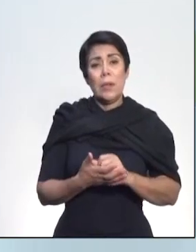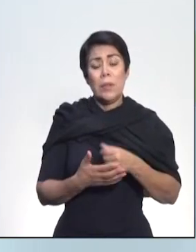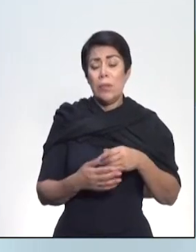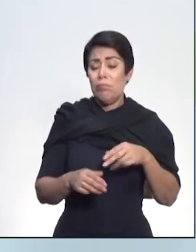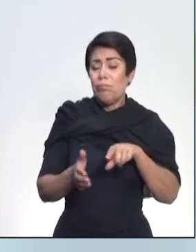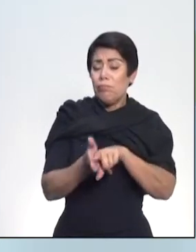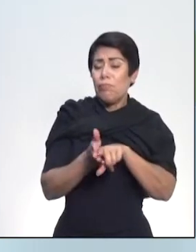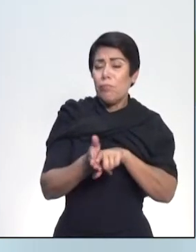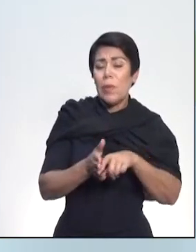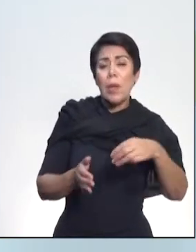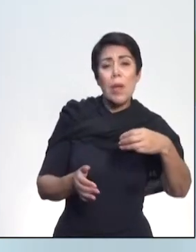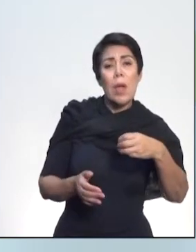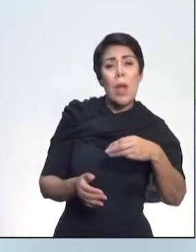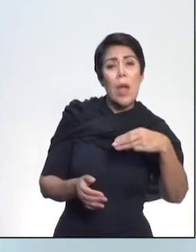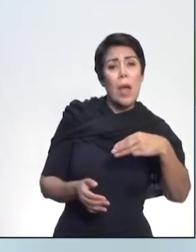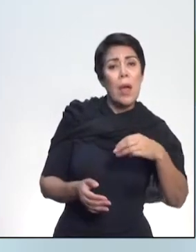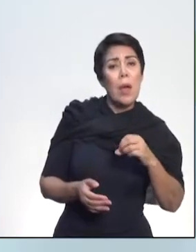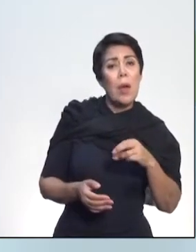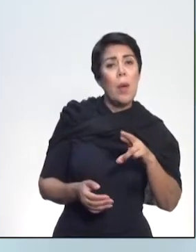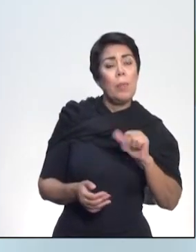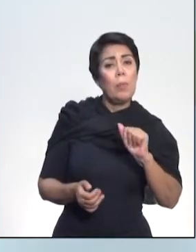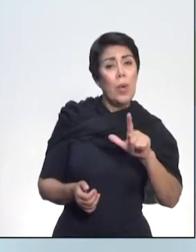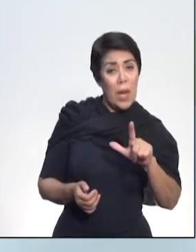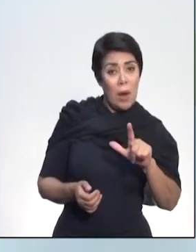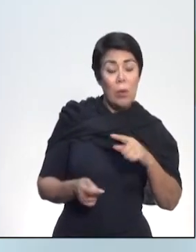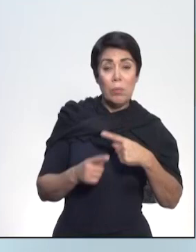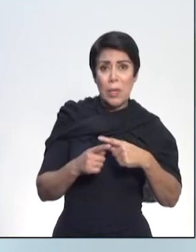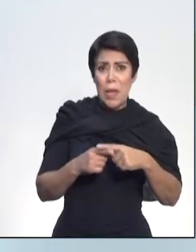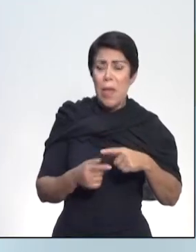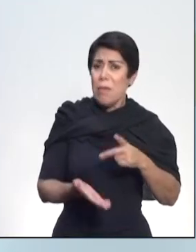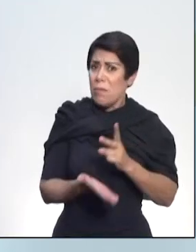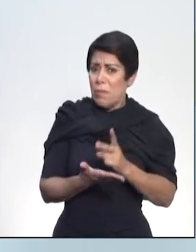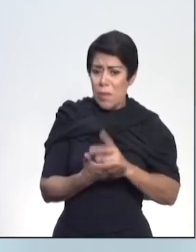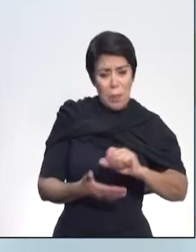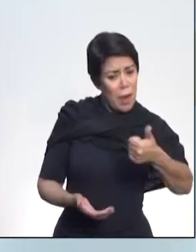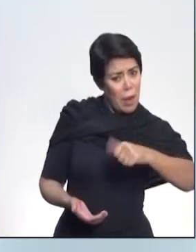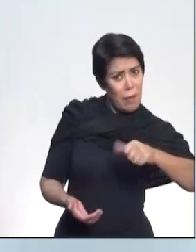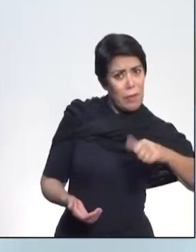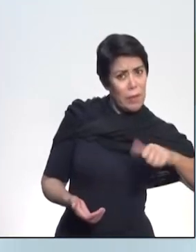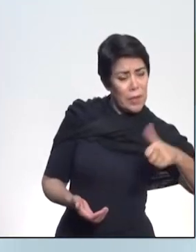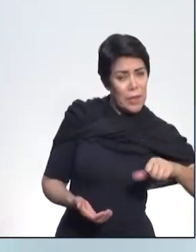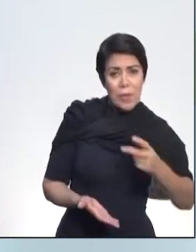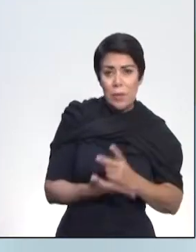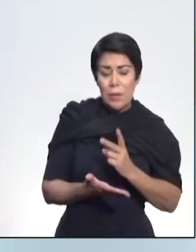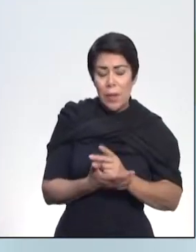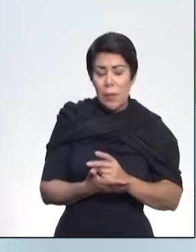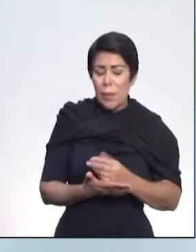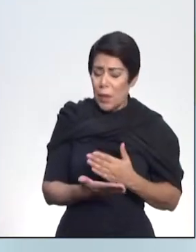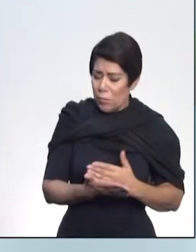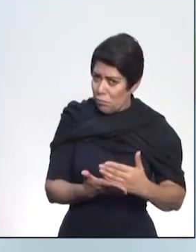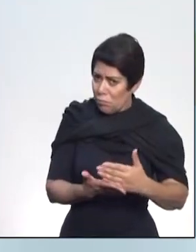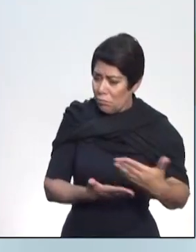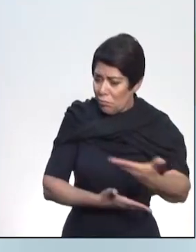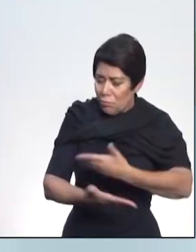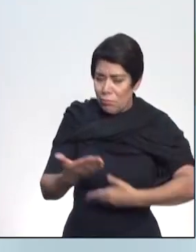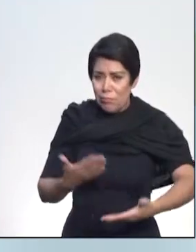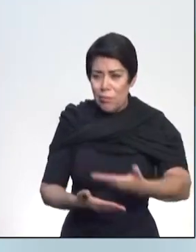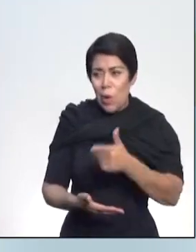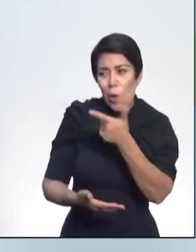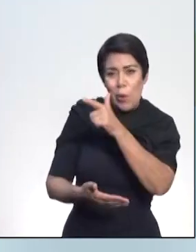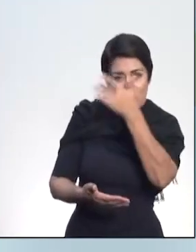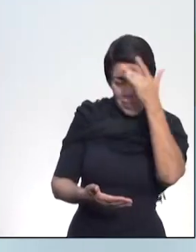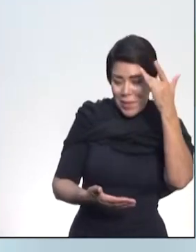porque o tempo inteiro a gente emite juízo de valor. Então, conforme a gente vai interagindo com as outras pessoas